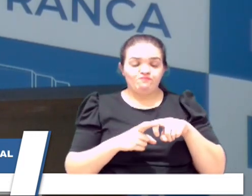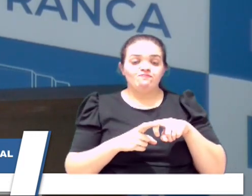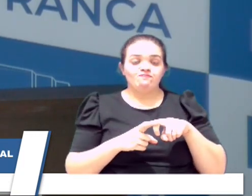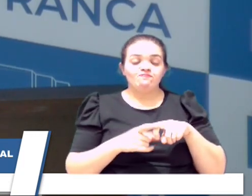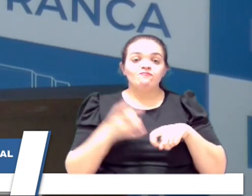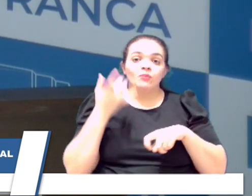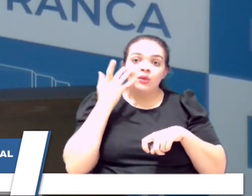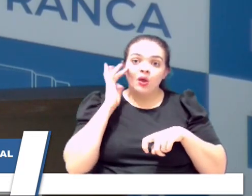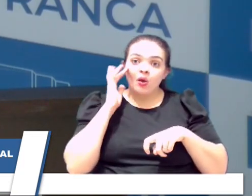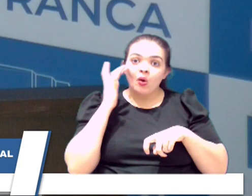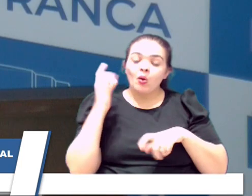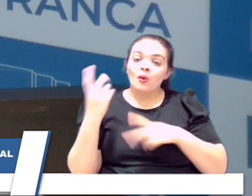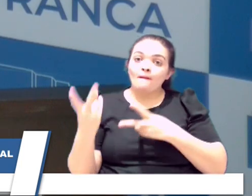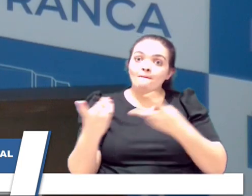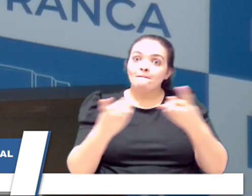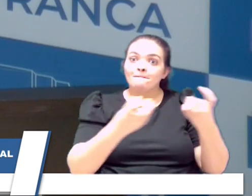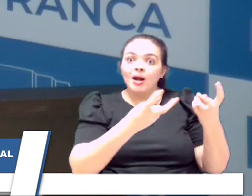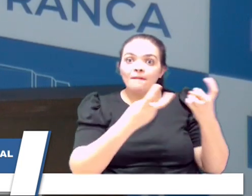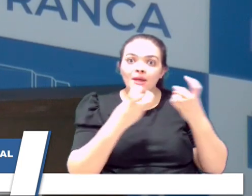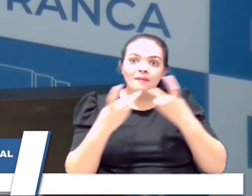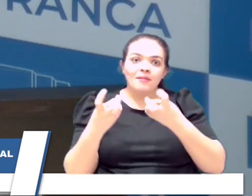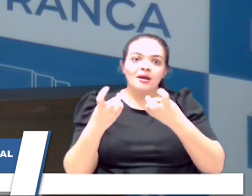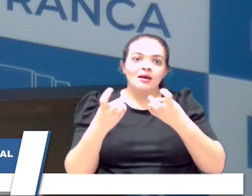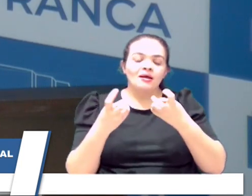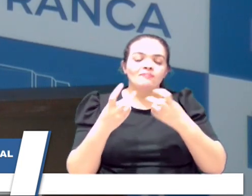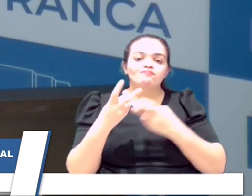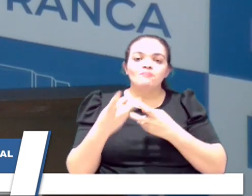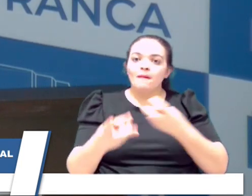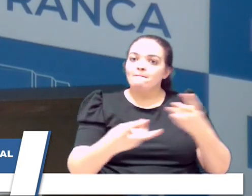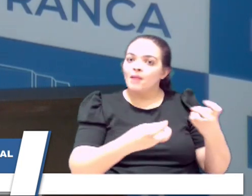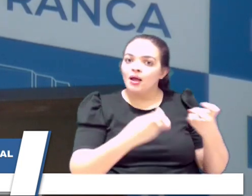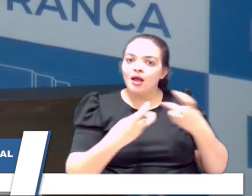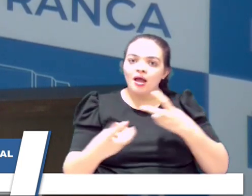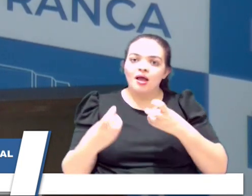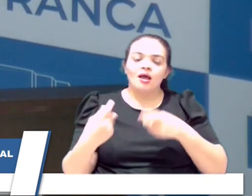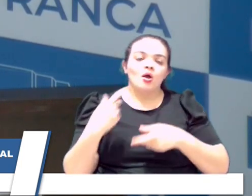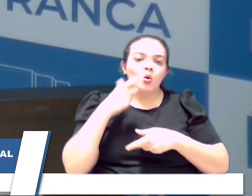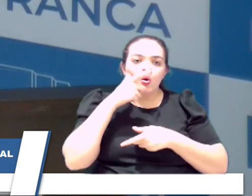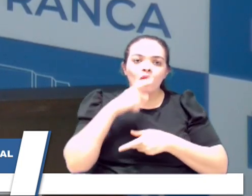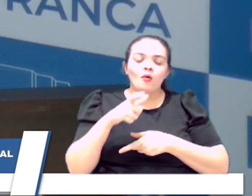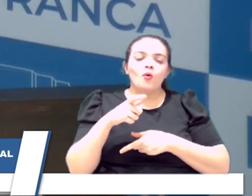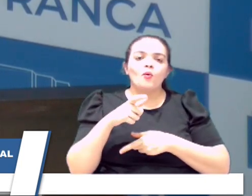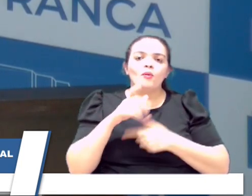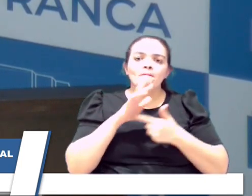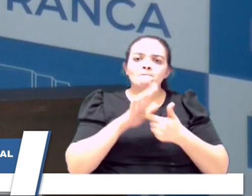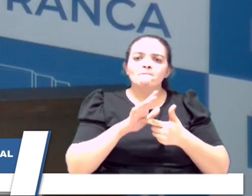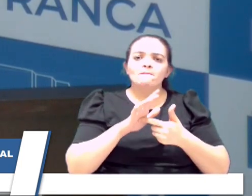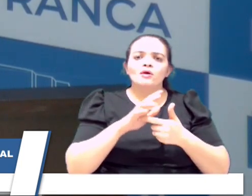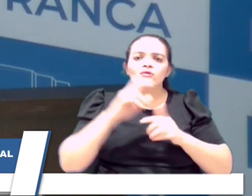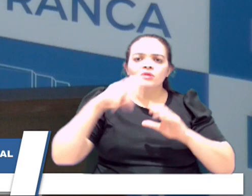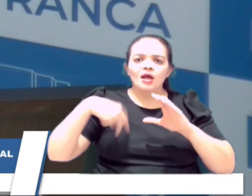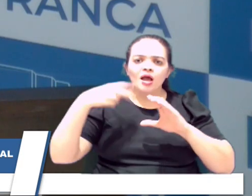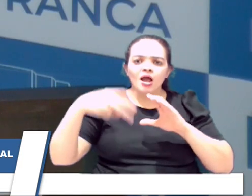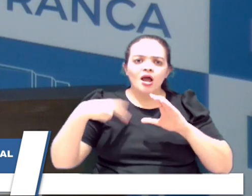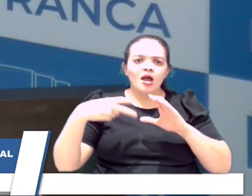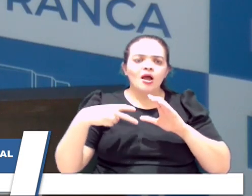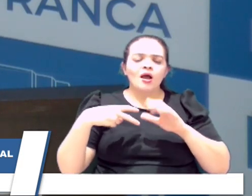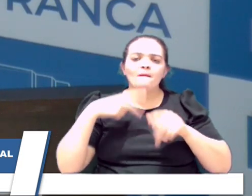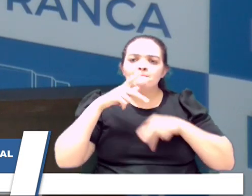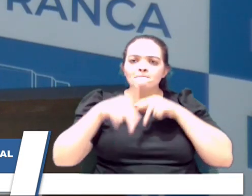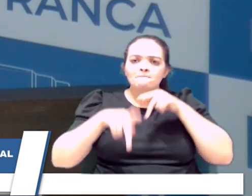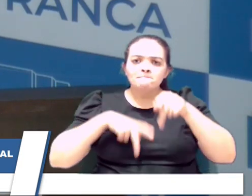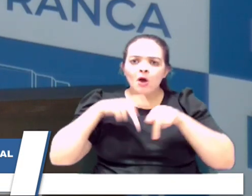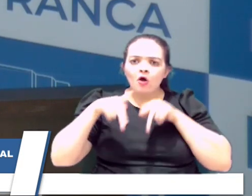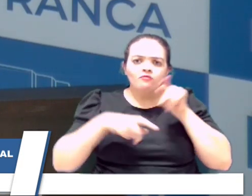está na nossa cara, isso está sob os nossos olhos. Hoje a gente conseguiu pintar a Câmara Municipal de Franca de povo,